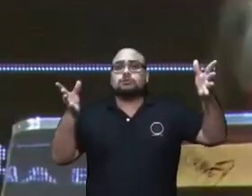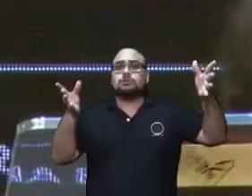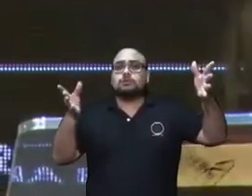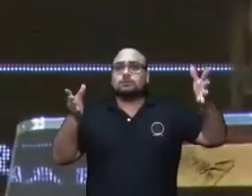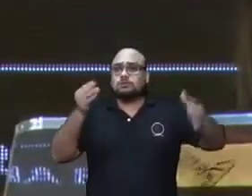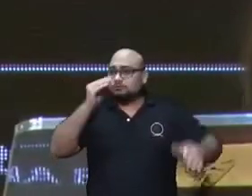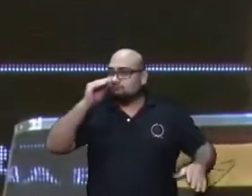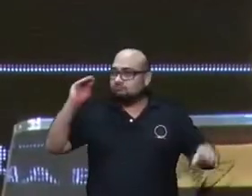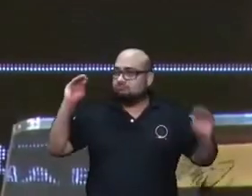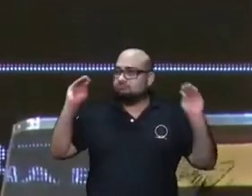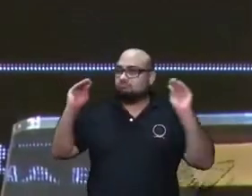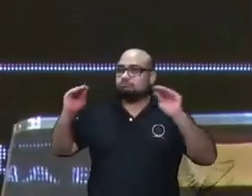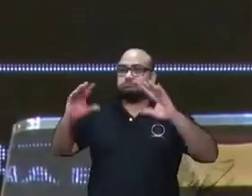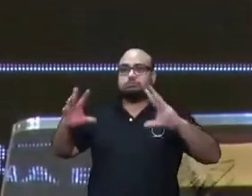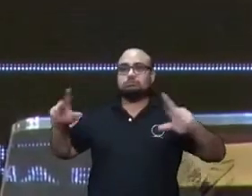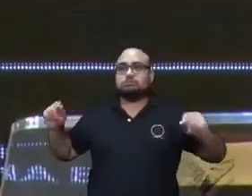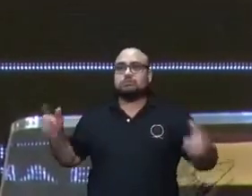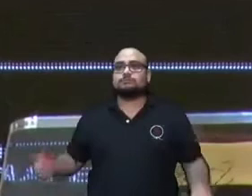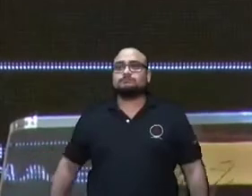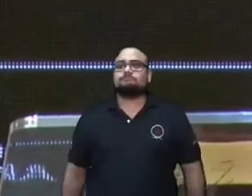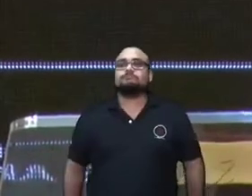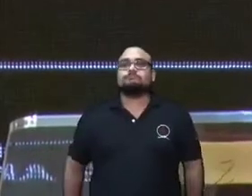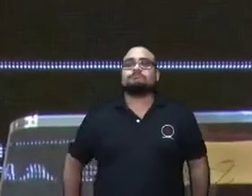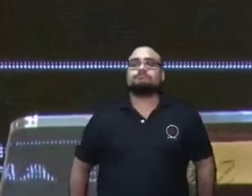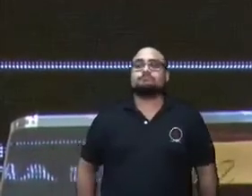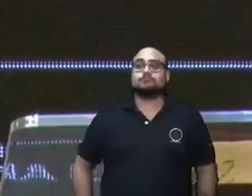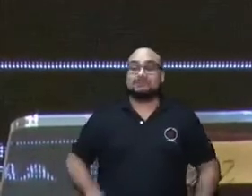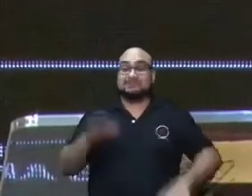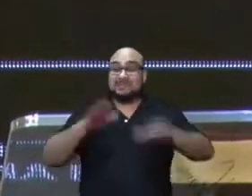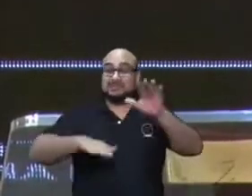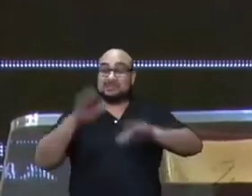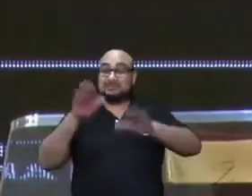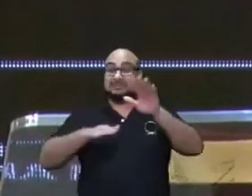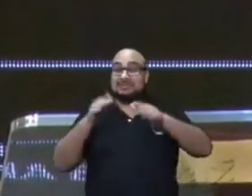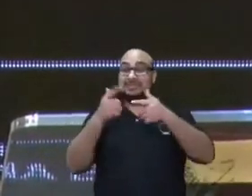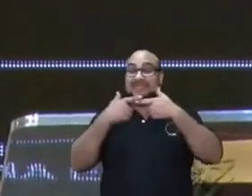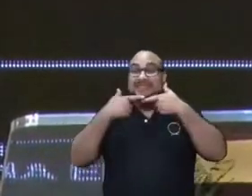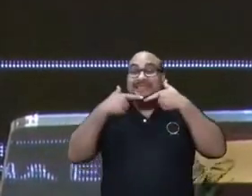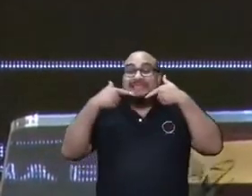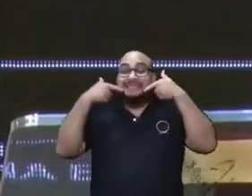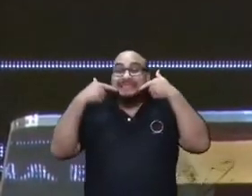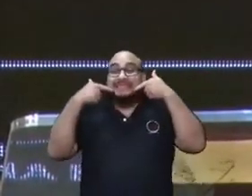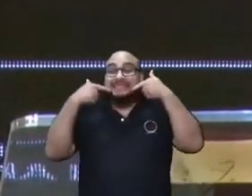alguns sorrisos que nunca se abriram para você,